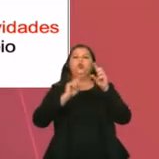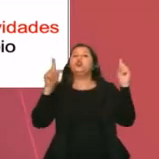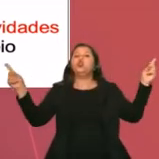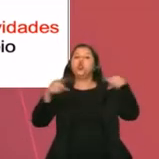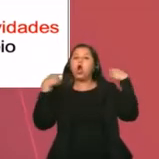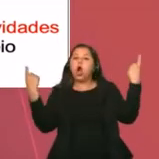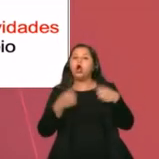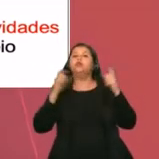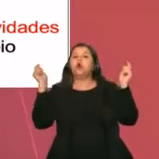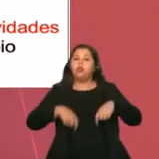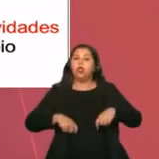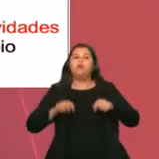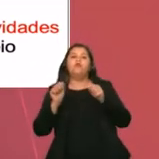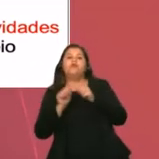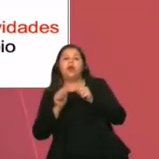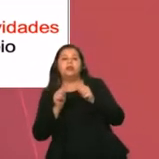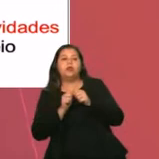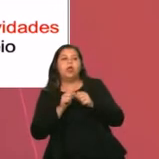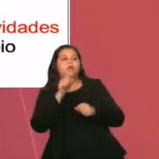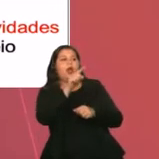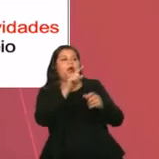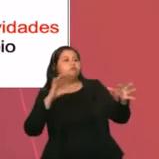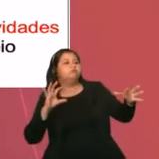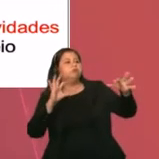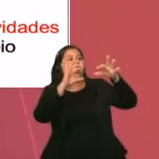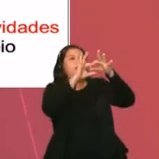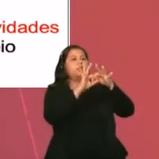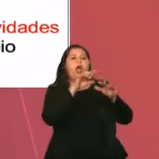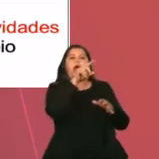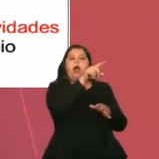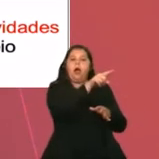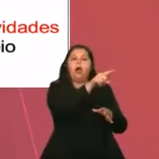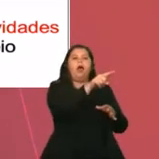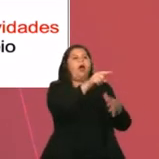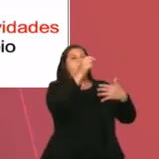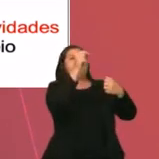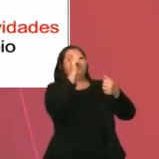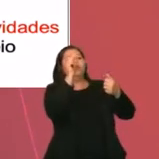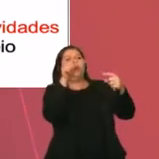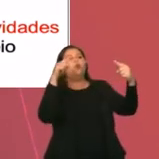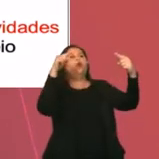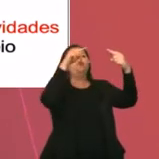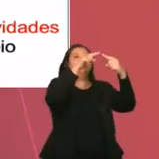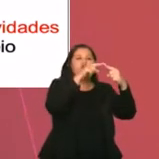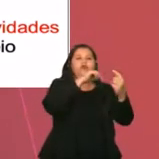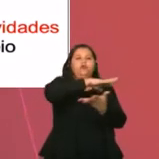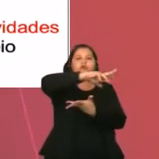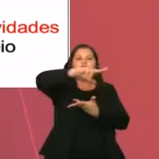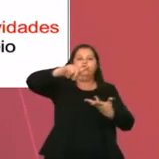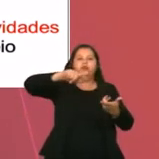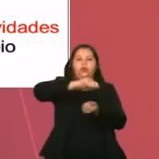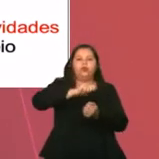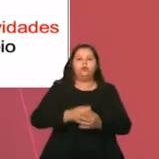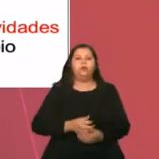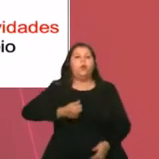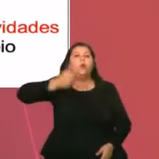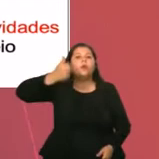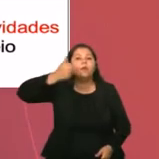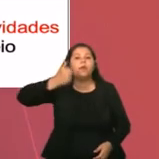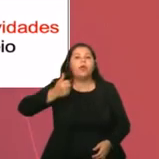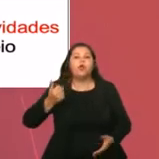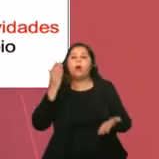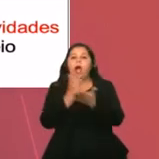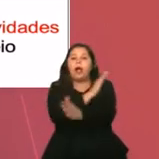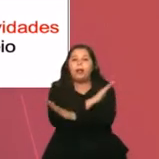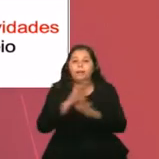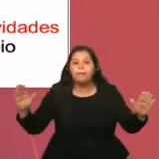pode fazer para se alinhar a esse esse determinação da ONU de buscar os objetivos o aumento sustentável primeiro é erradicar a pobreza